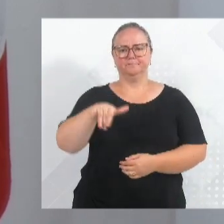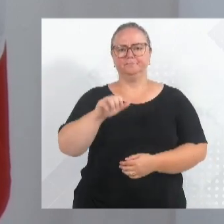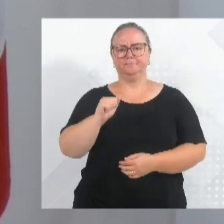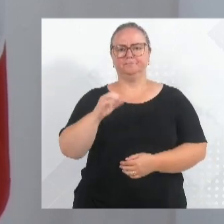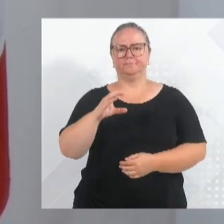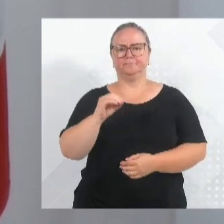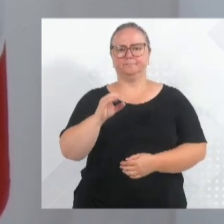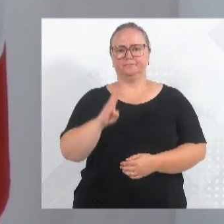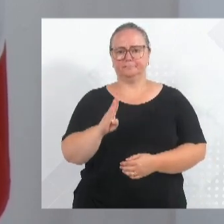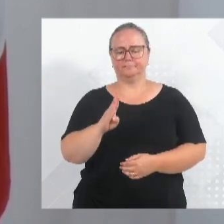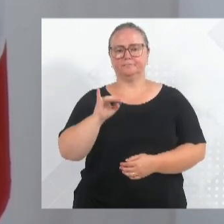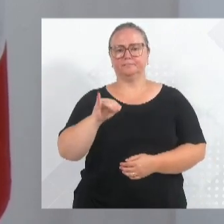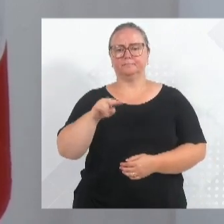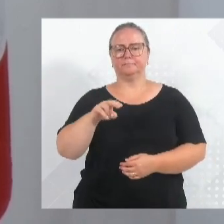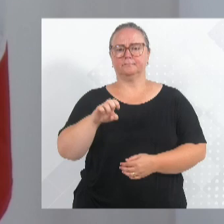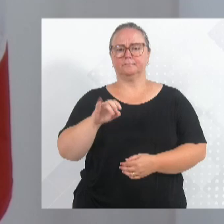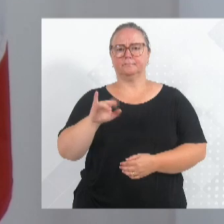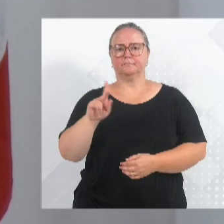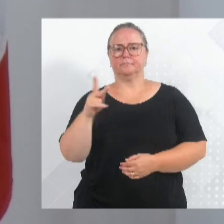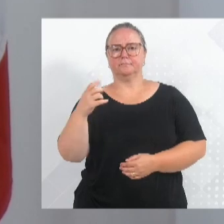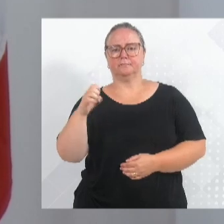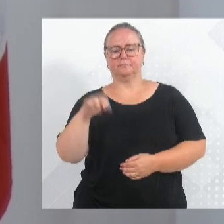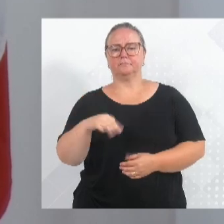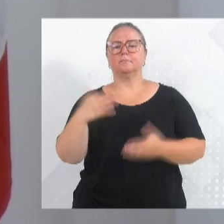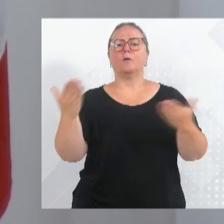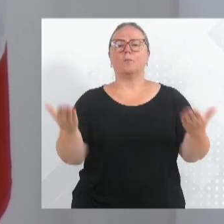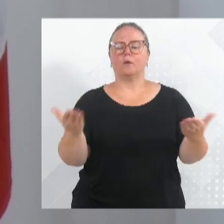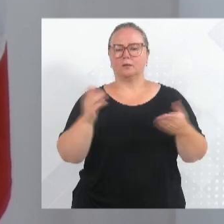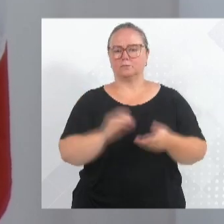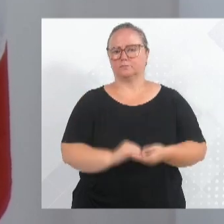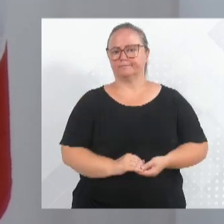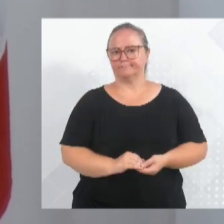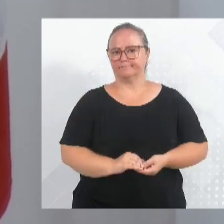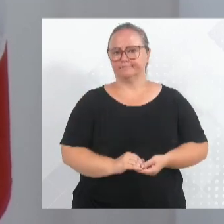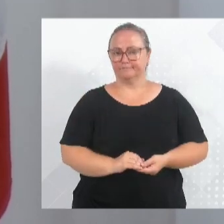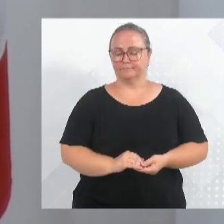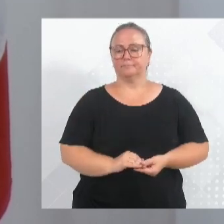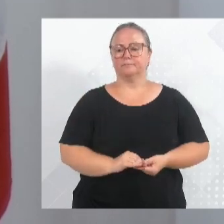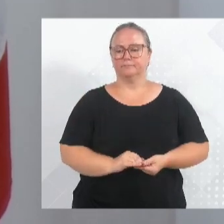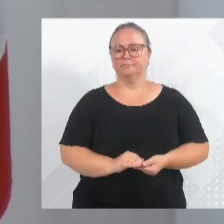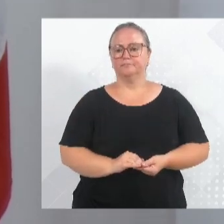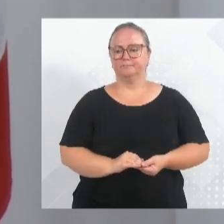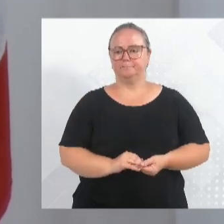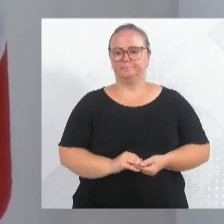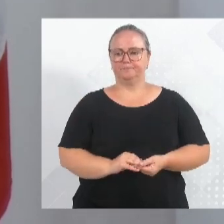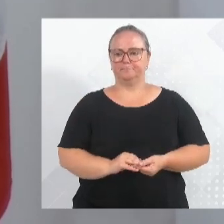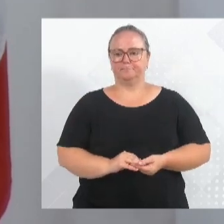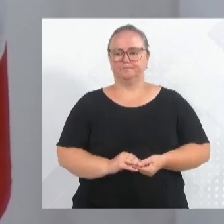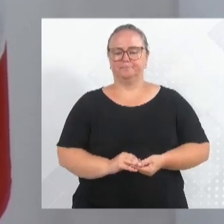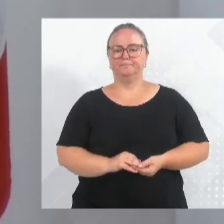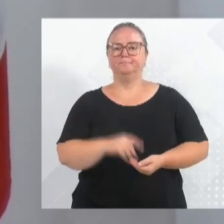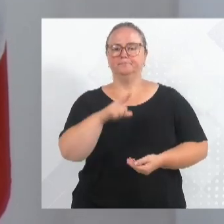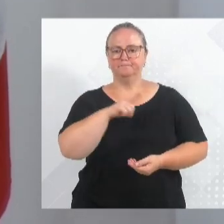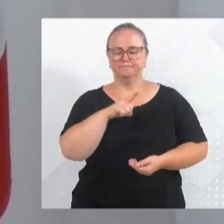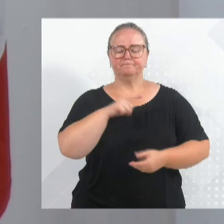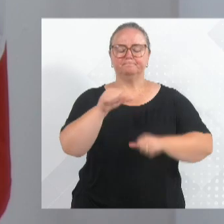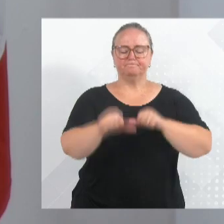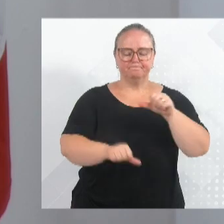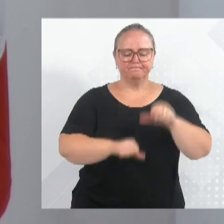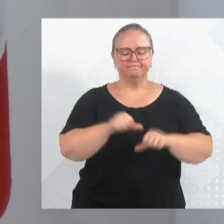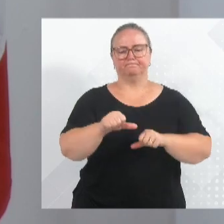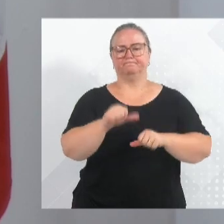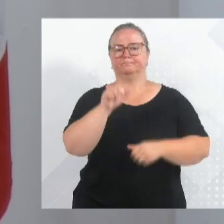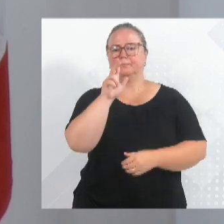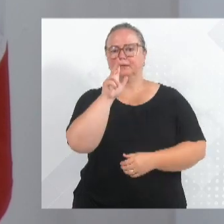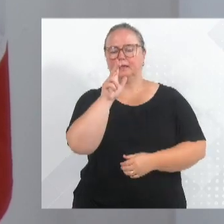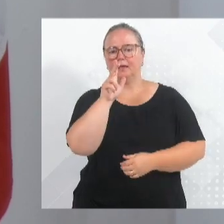Mais uma pergunta importante também, nós falamos em abundância de água em todos os cantos, tanto no Garcia, como na Velha, como na Vila Itopava.